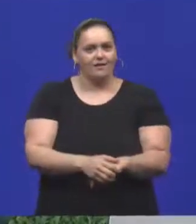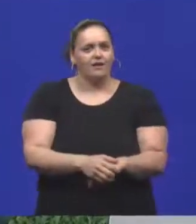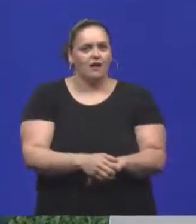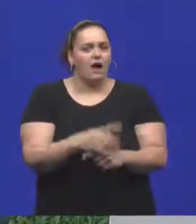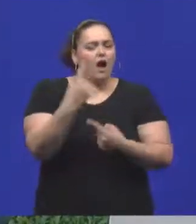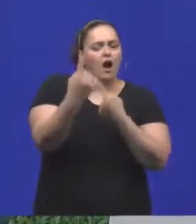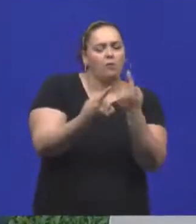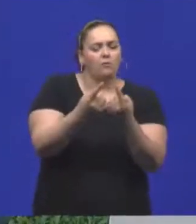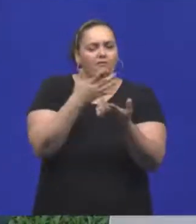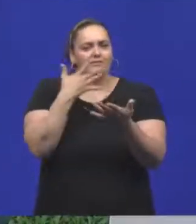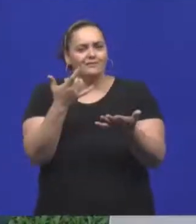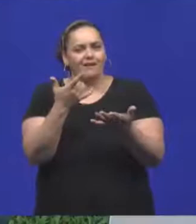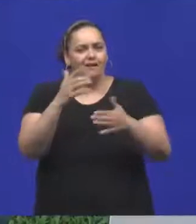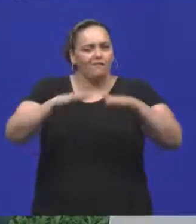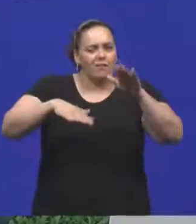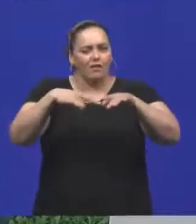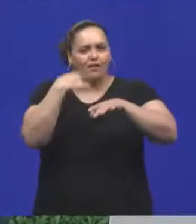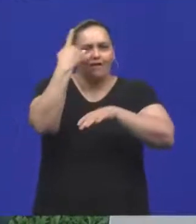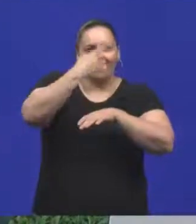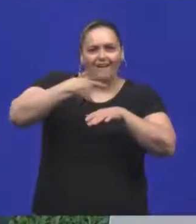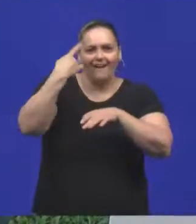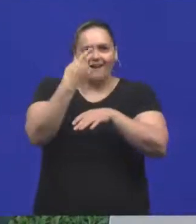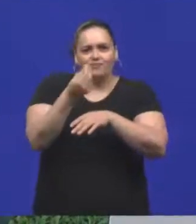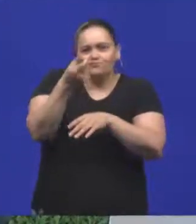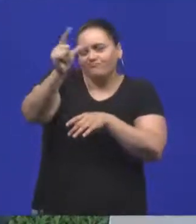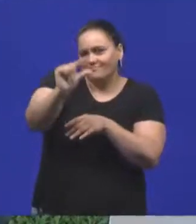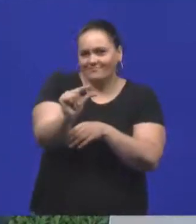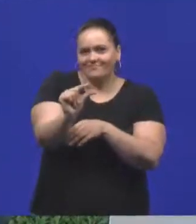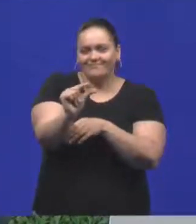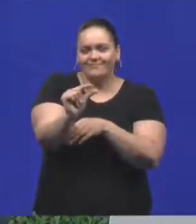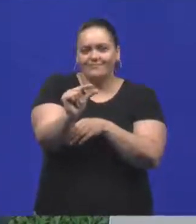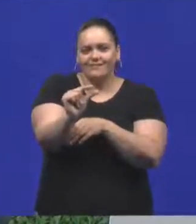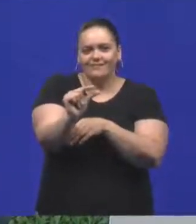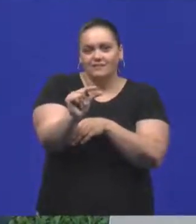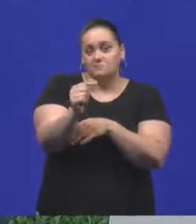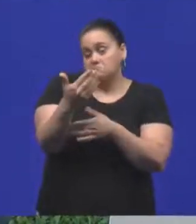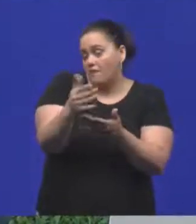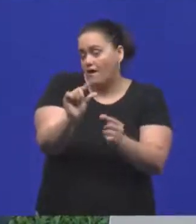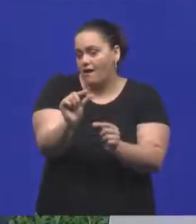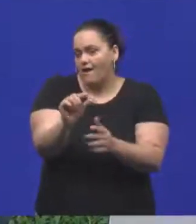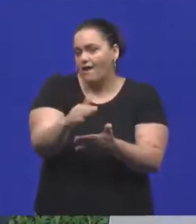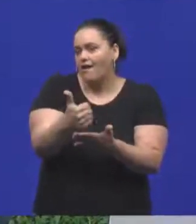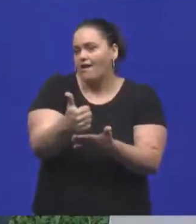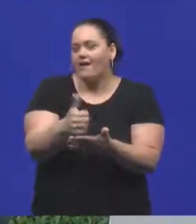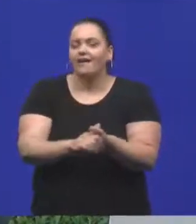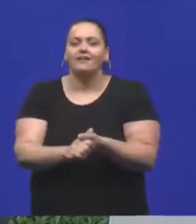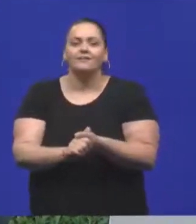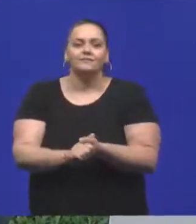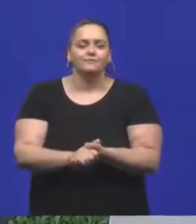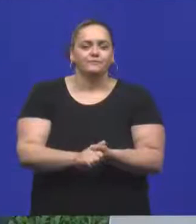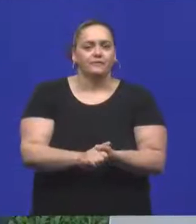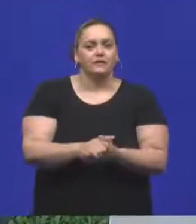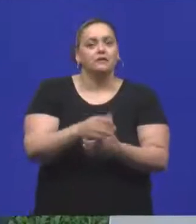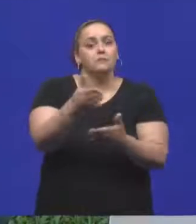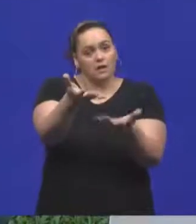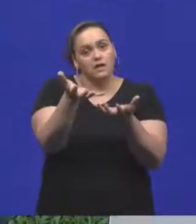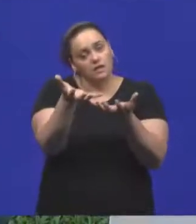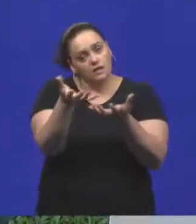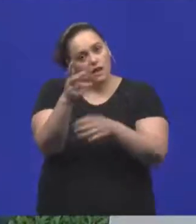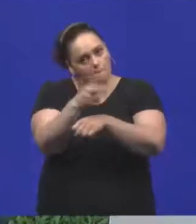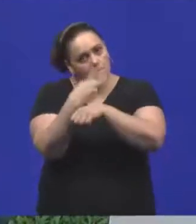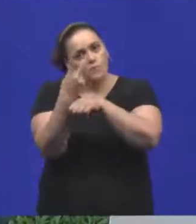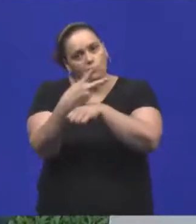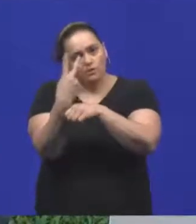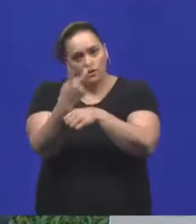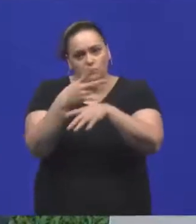algumas facilidades flexibilidade horária flexibilidade de custos recursos bem mais acessíveis então para quem está